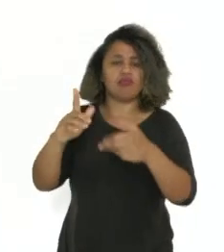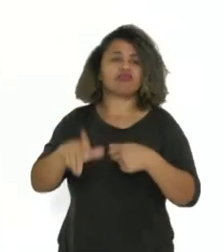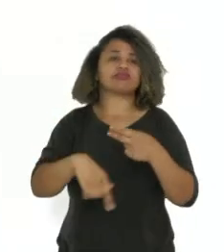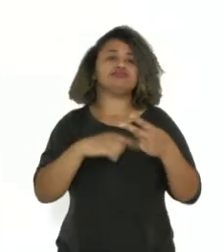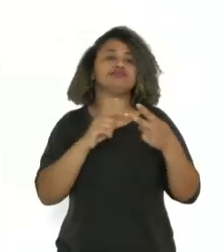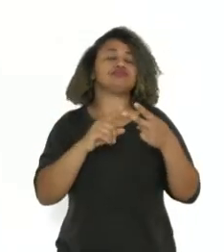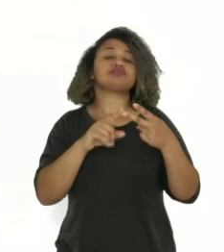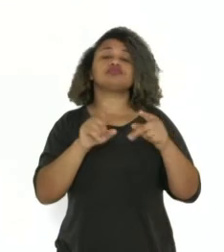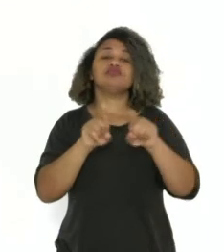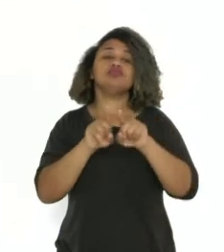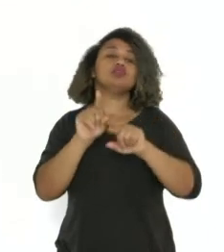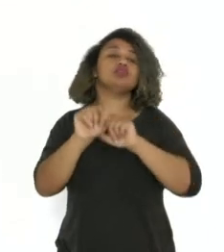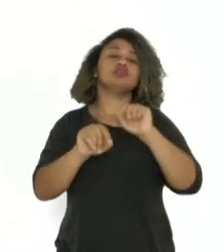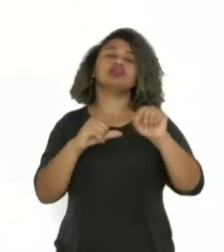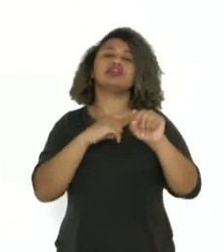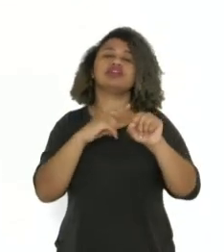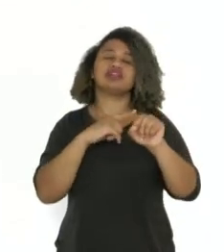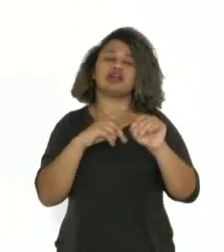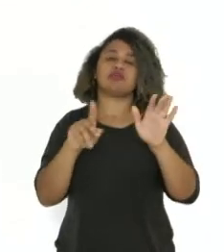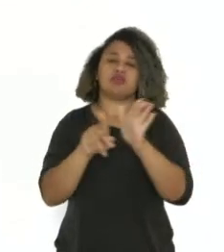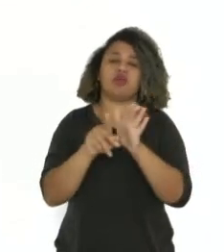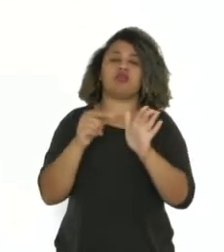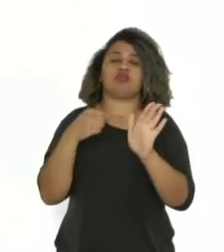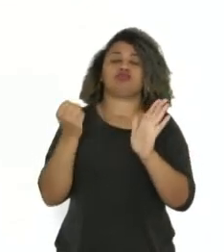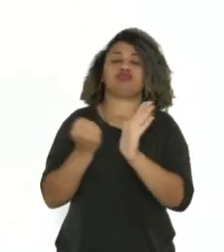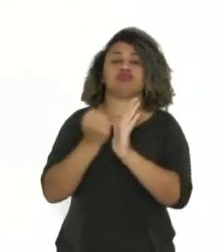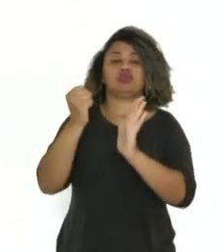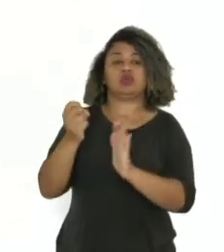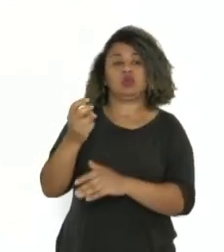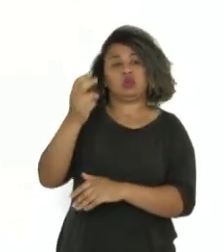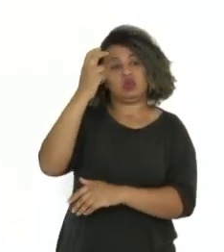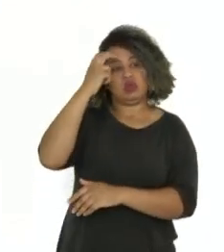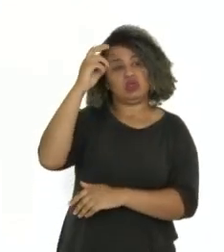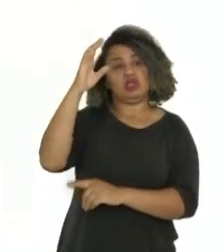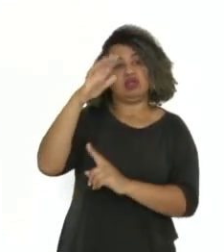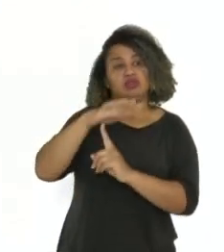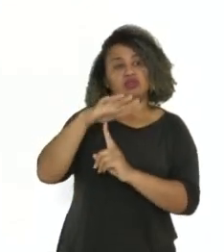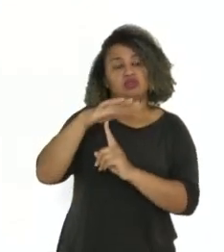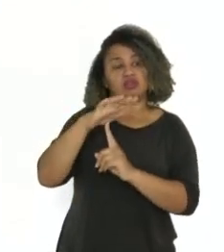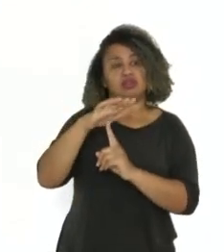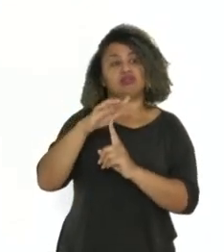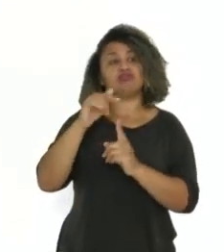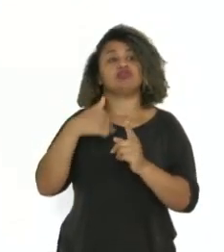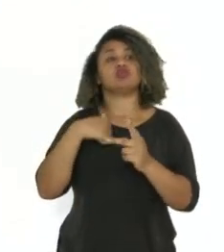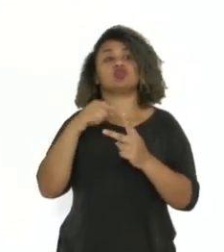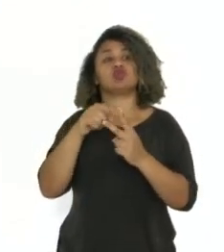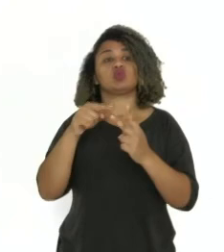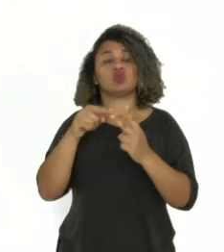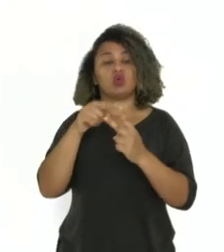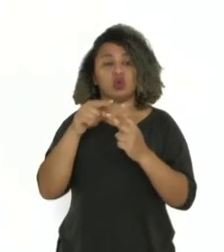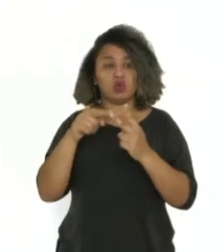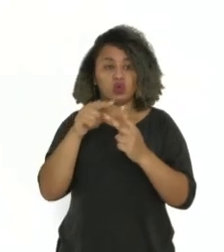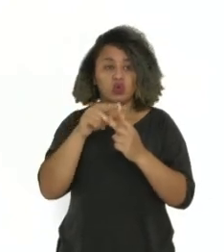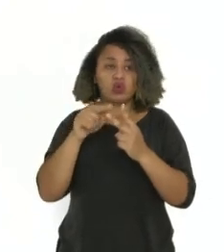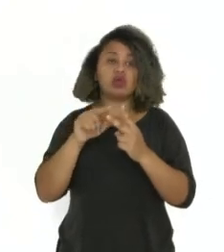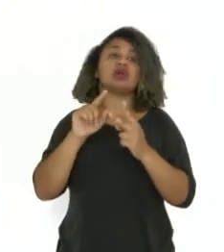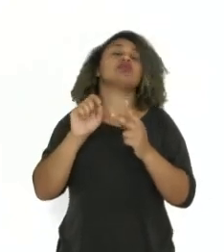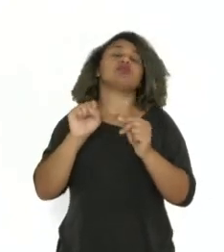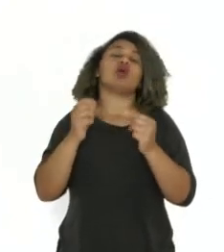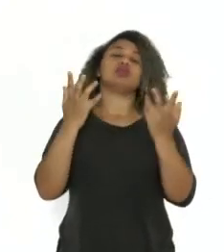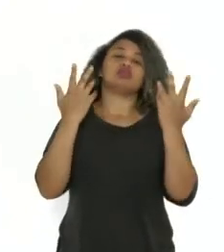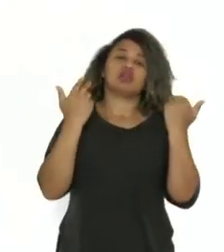são os patrimônios culturais de Paraná? Indica dos patrimônios e pode